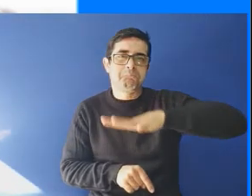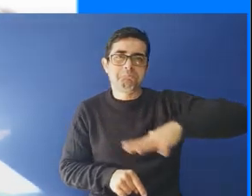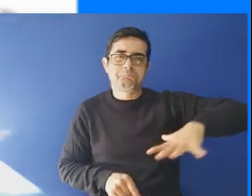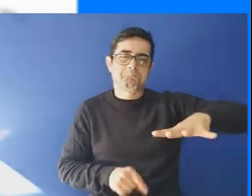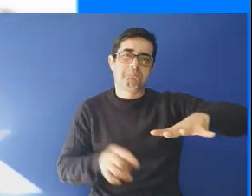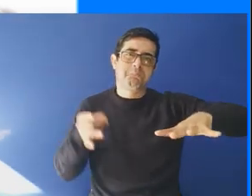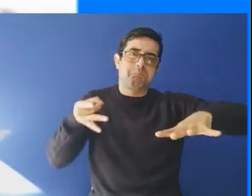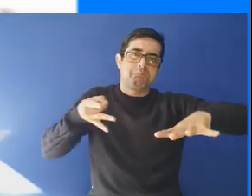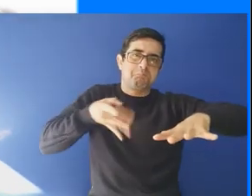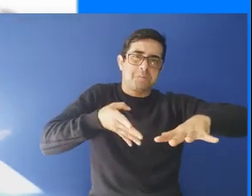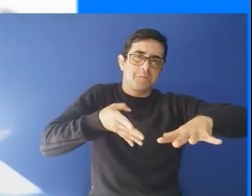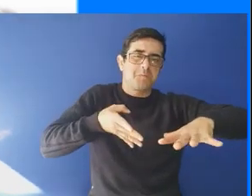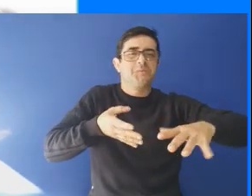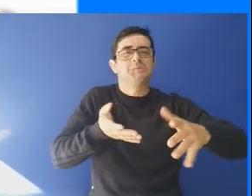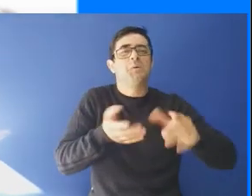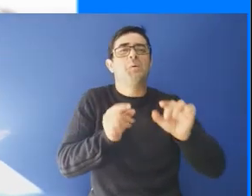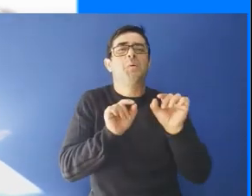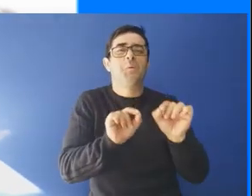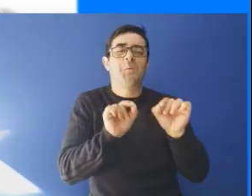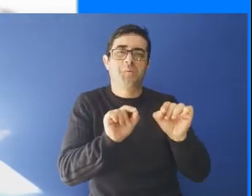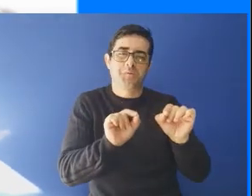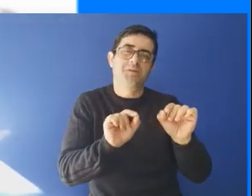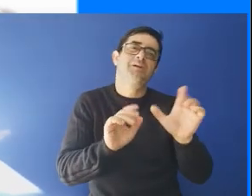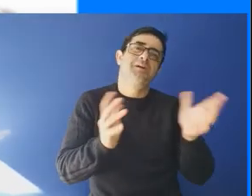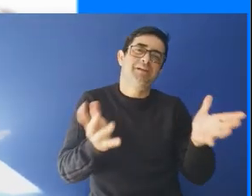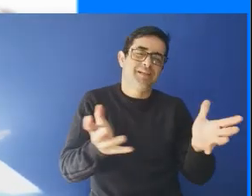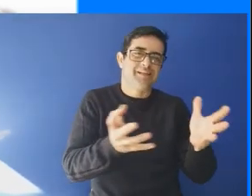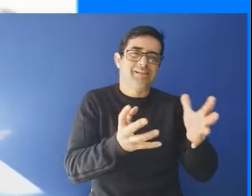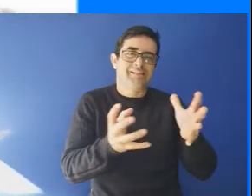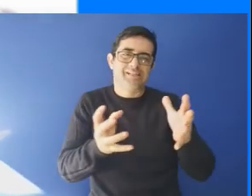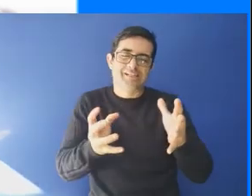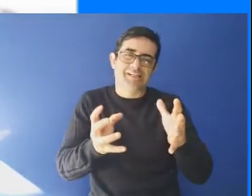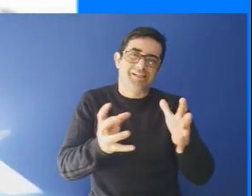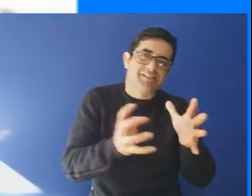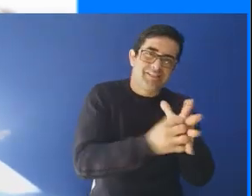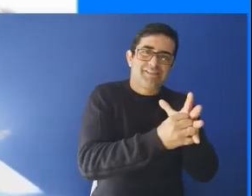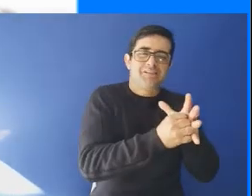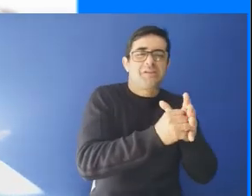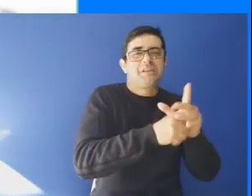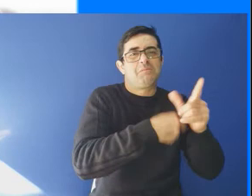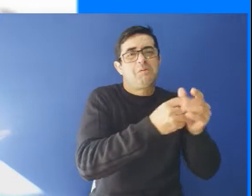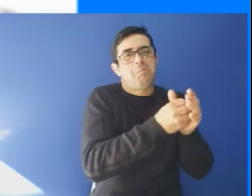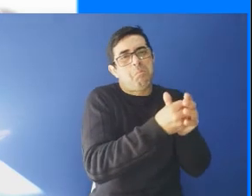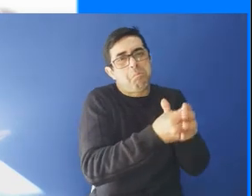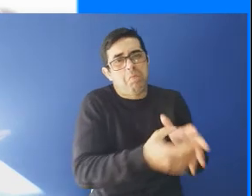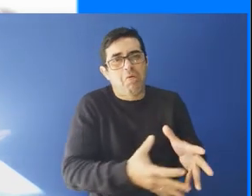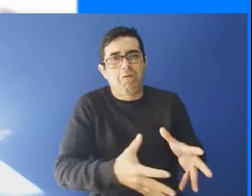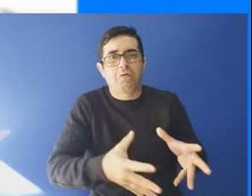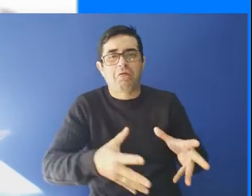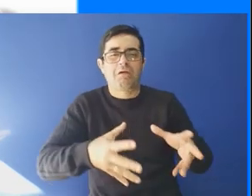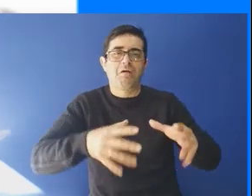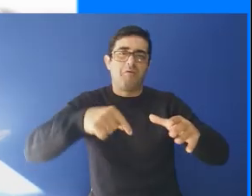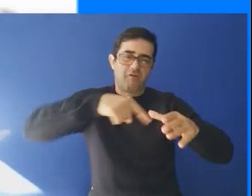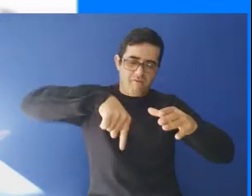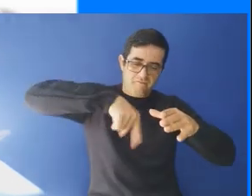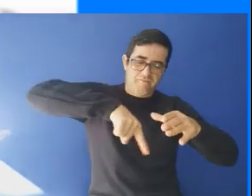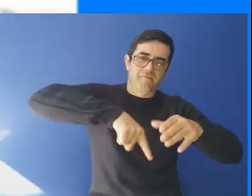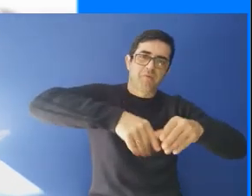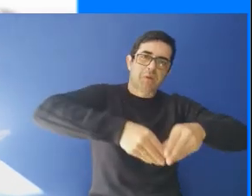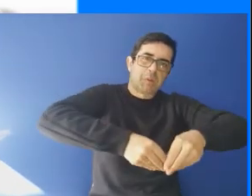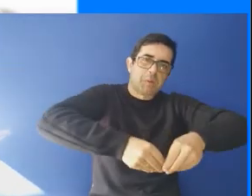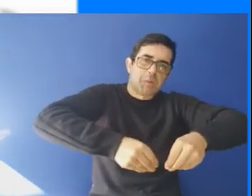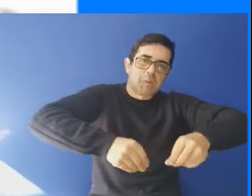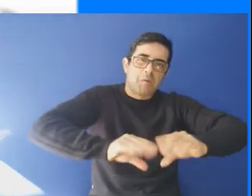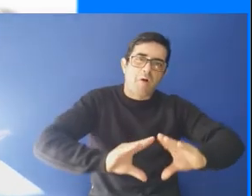ser disponibilizados para o solo através da adsorção ao sedimento que depois se deposita no fundo,